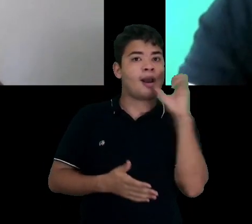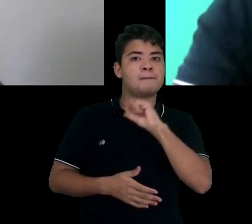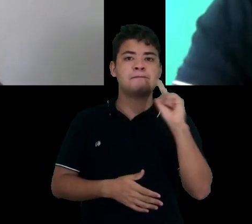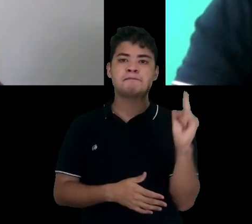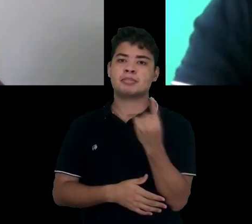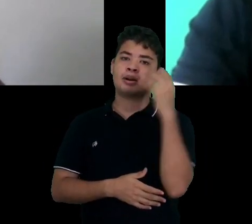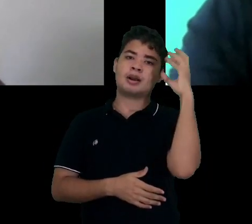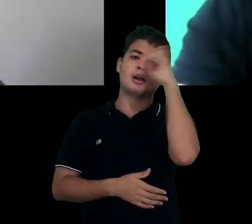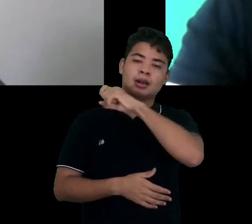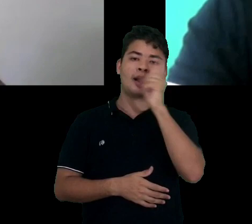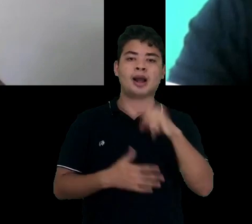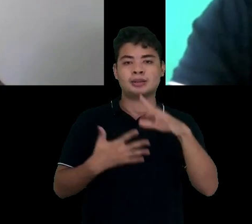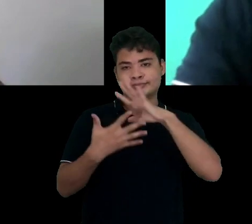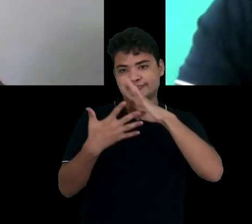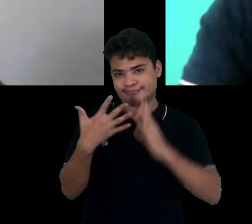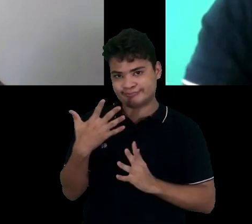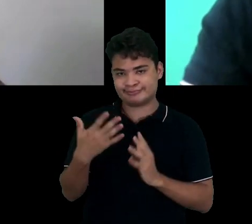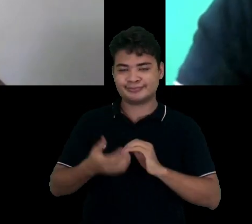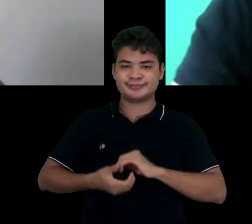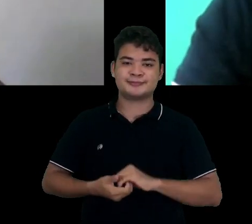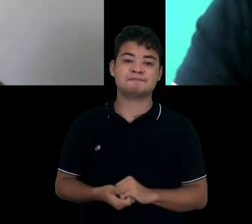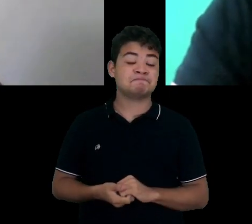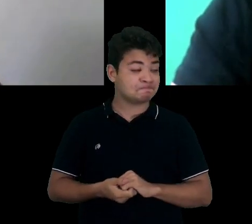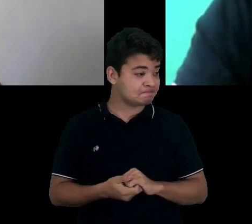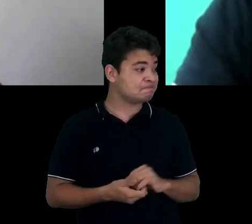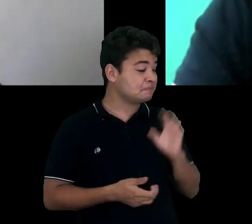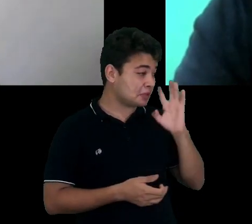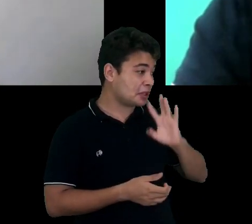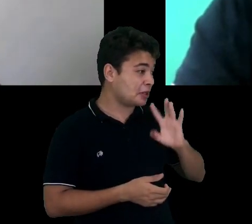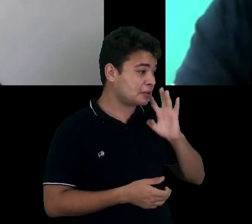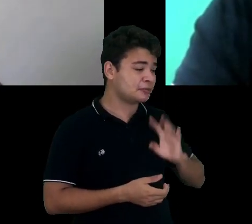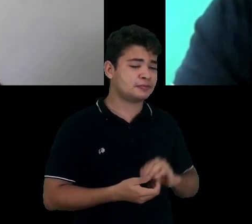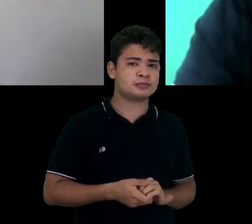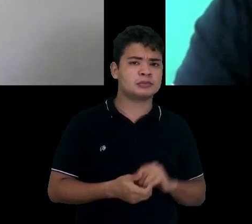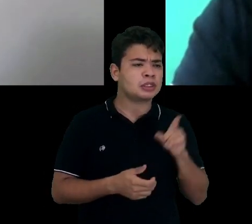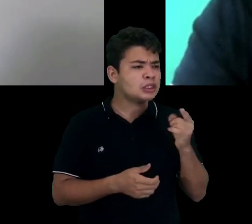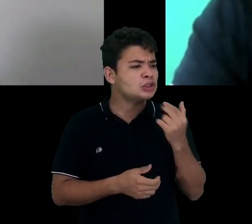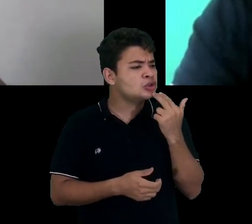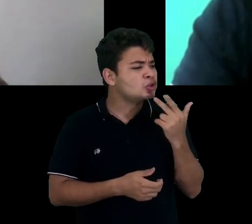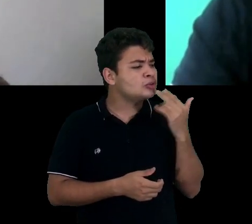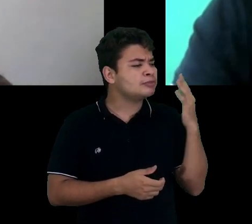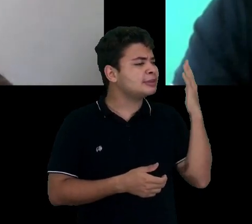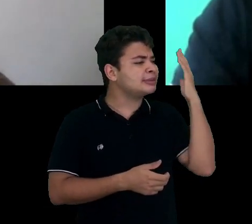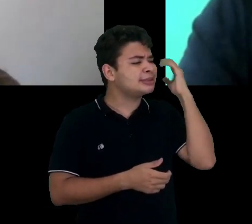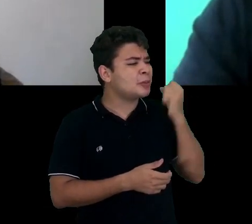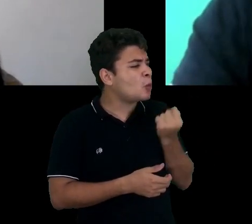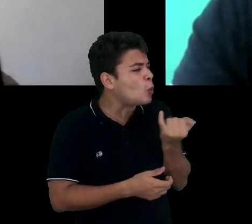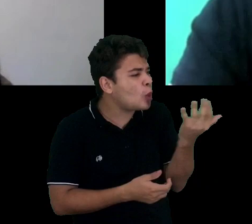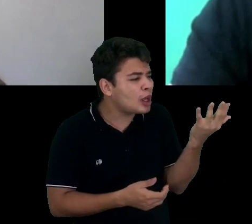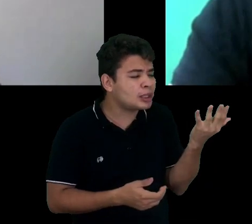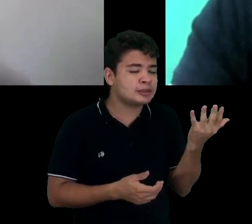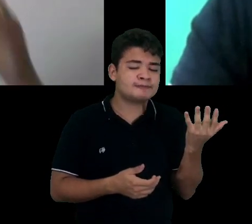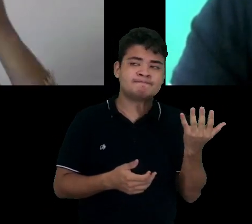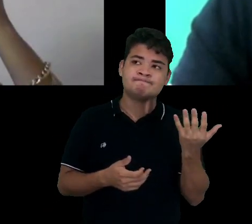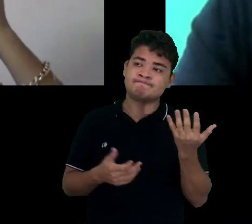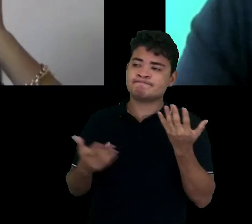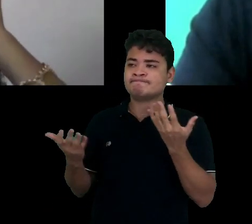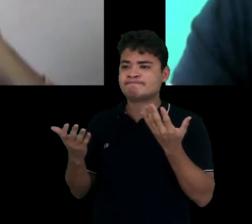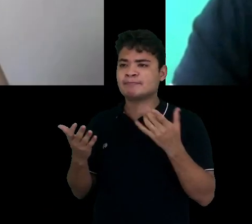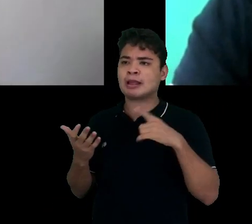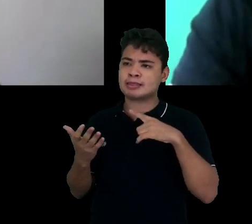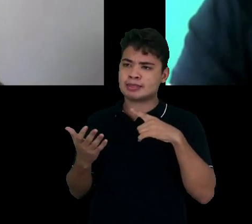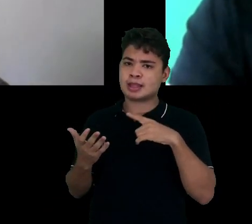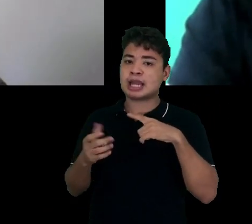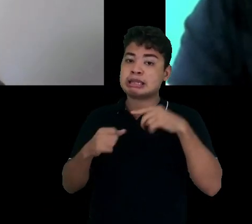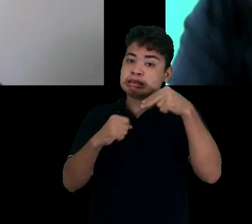aprendi primeiro a língua de sinais. Legal. E quantos idiomas você sabe hoje? Olha,